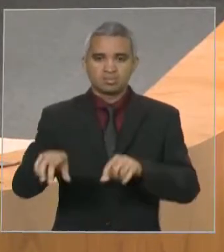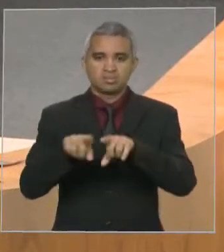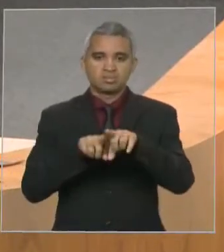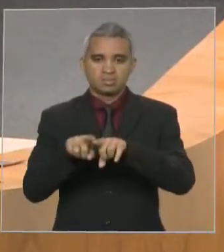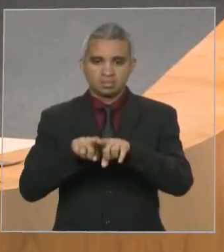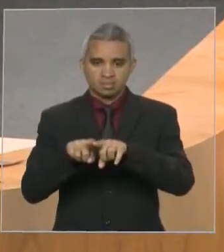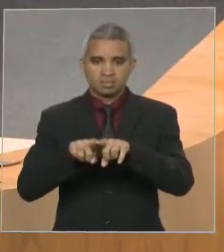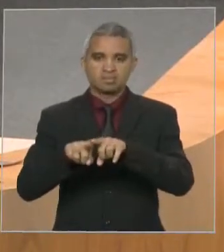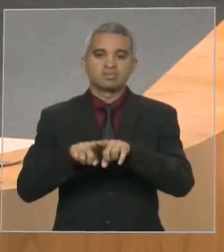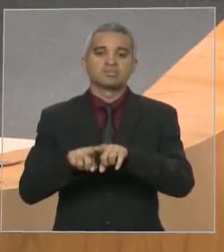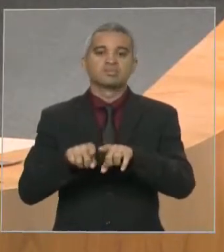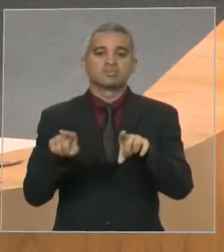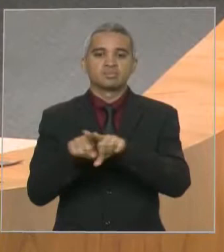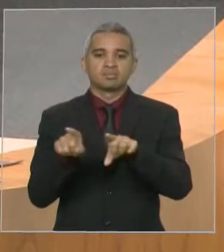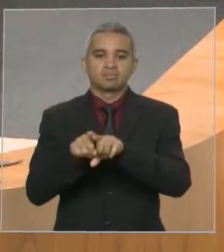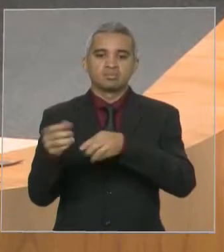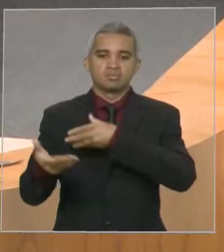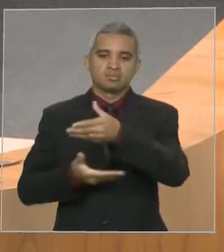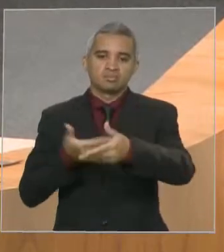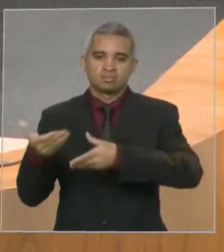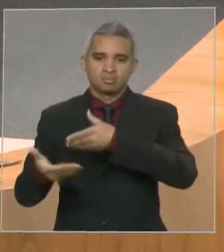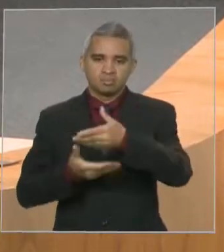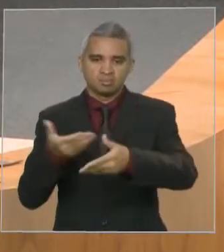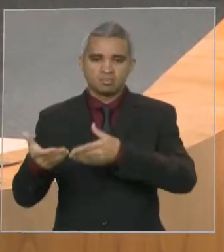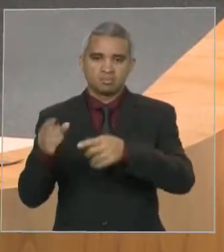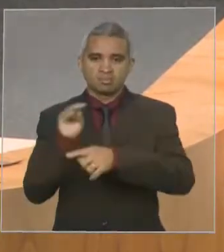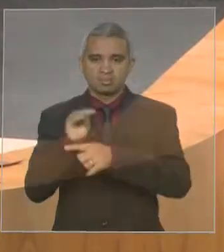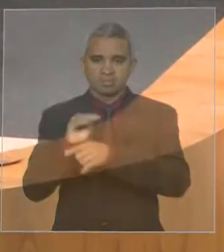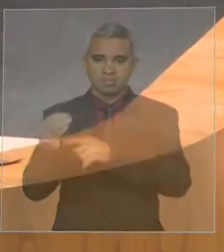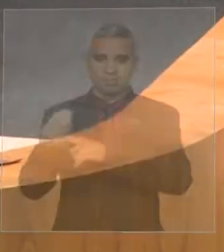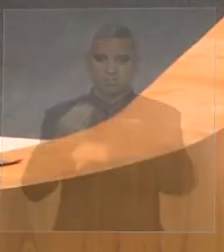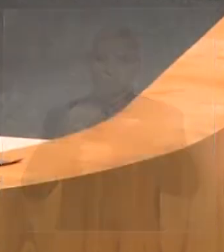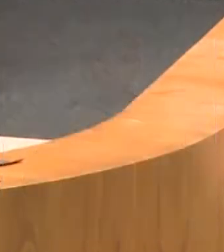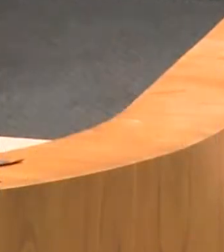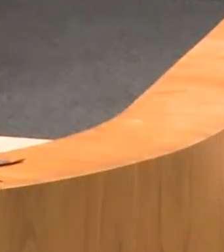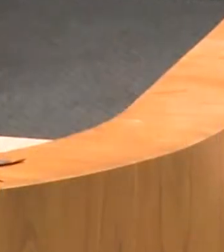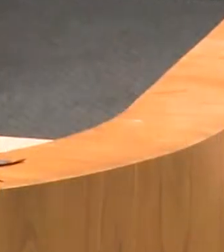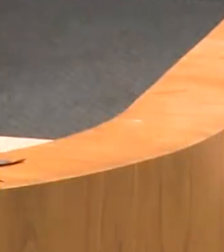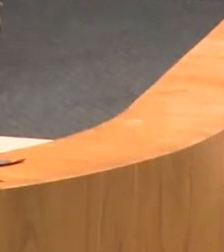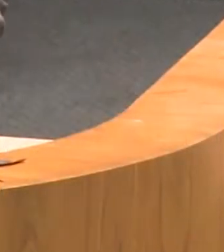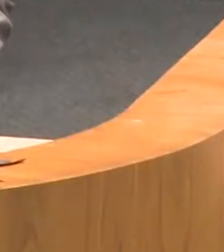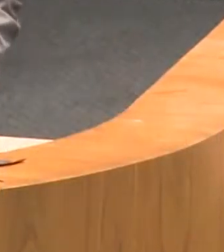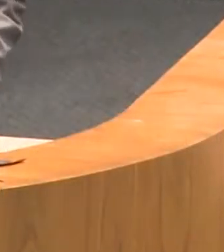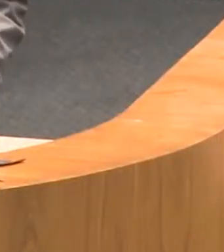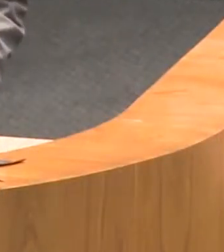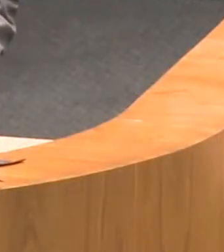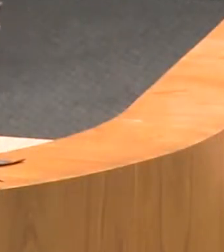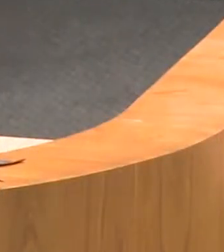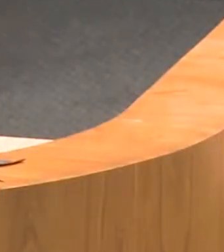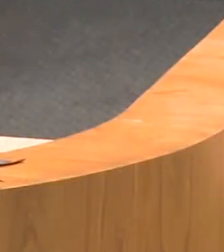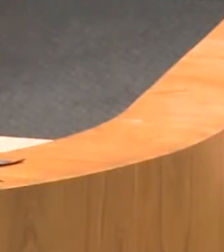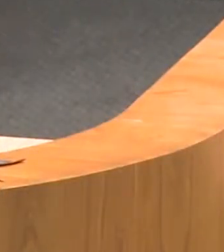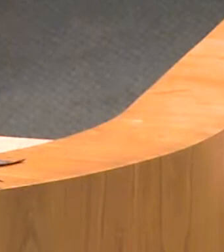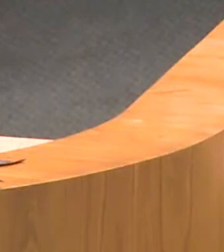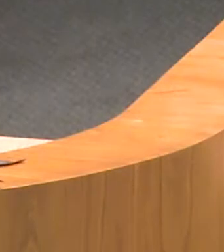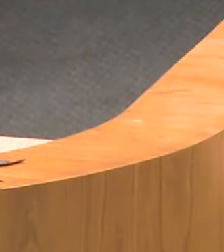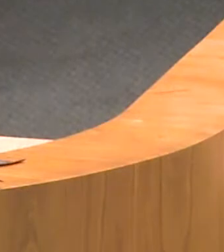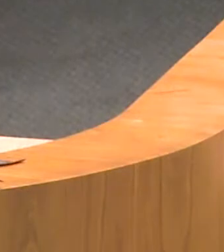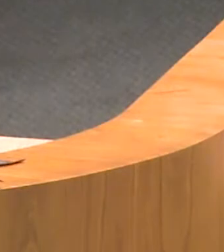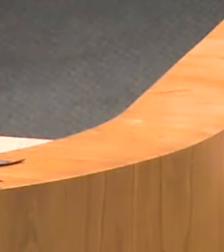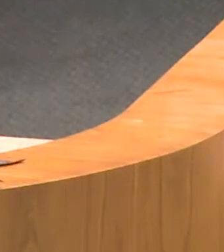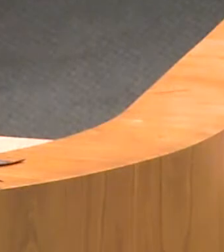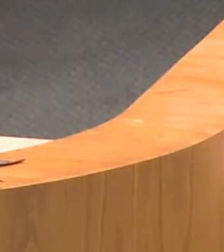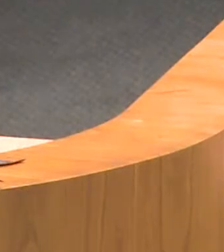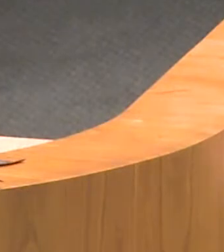e se fortaleçam para tratar uns aos outros com respeito. Com essa mensagem bíblica, nós saudamos a todos,